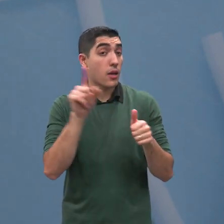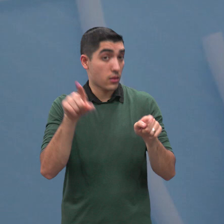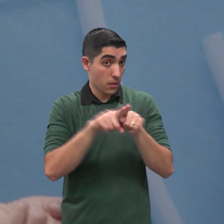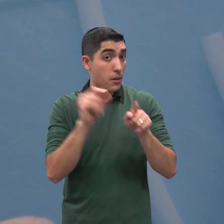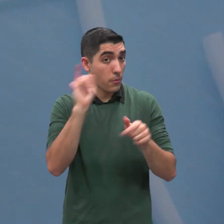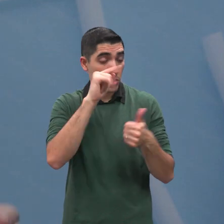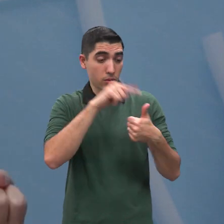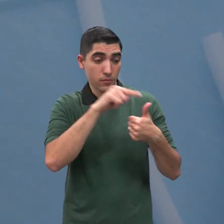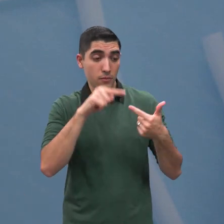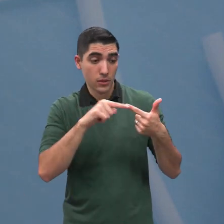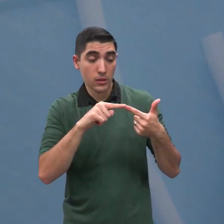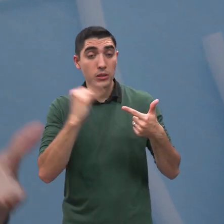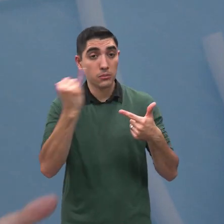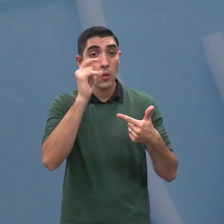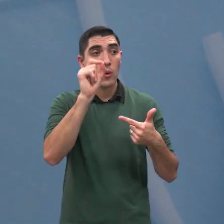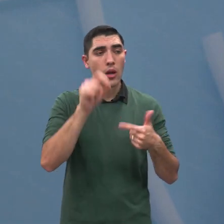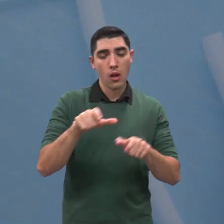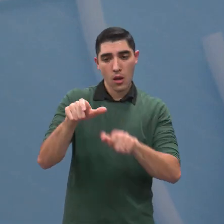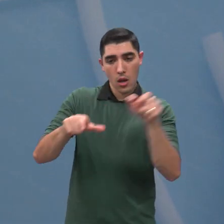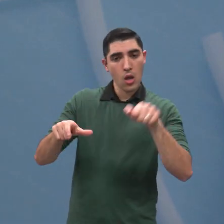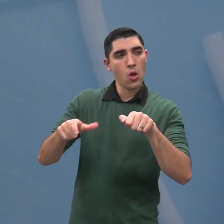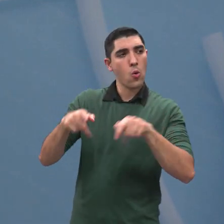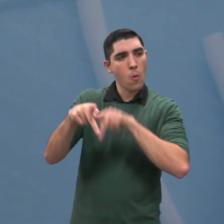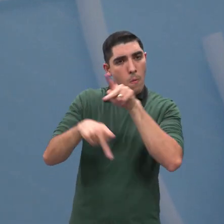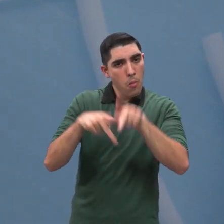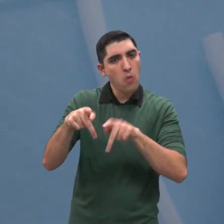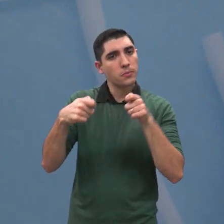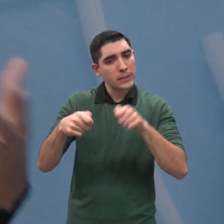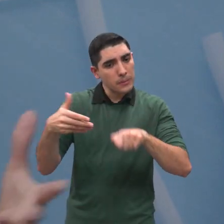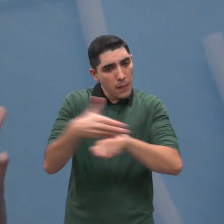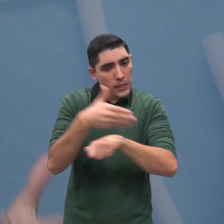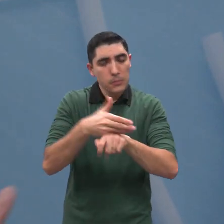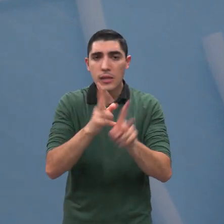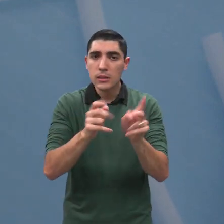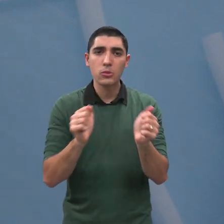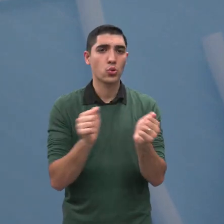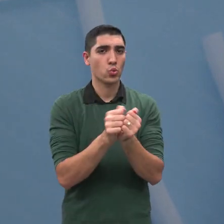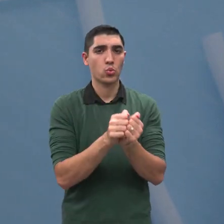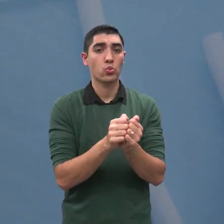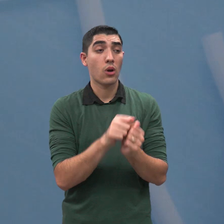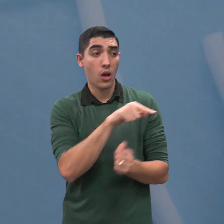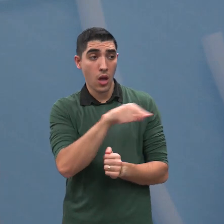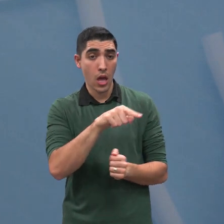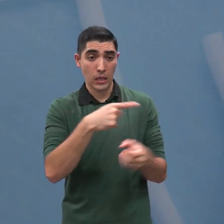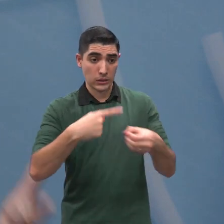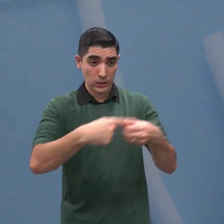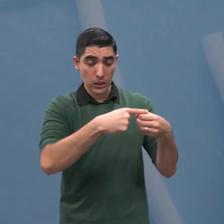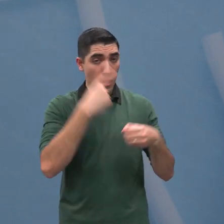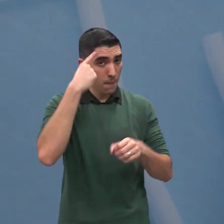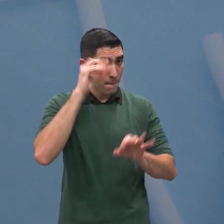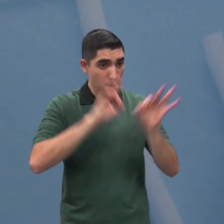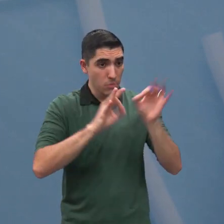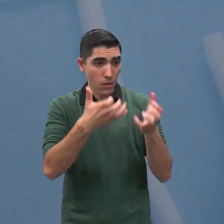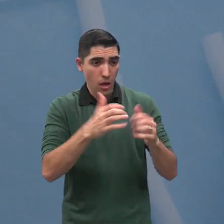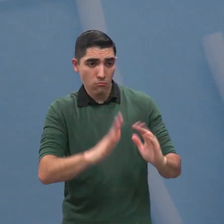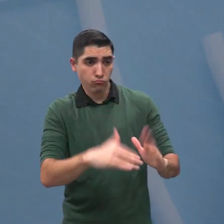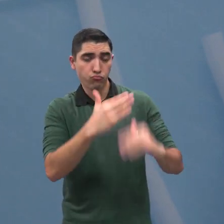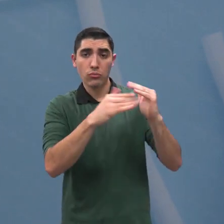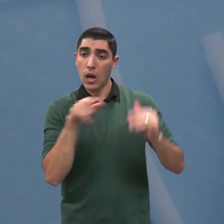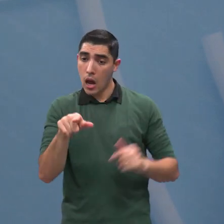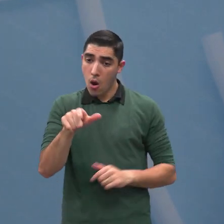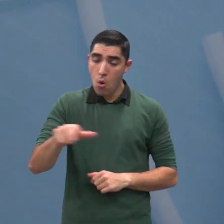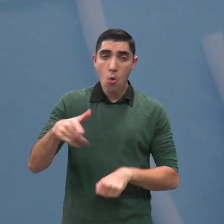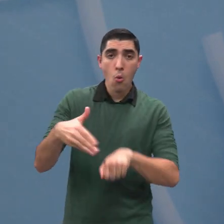importante a população participar, né, desse desenvolvimento, desse planejamento das cidades, né, participar ativamente também,